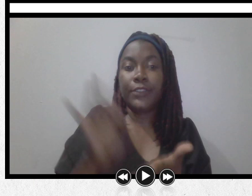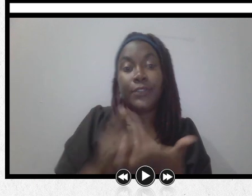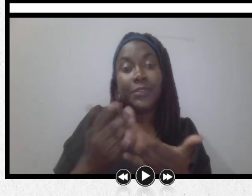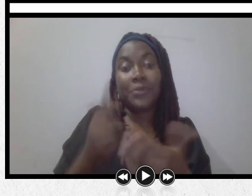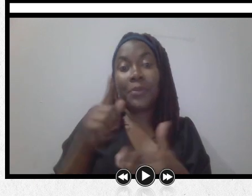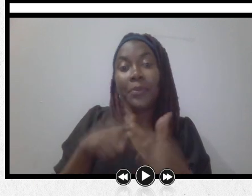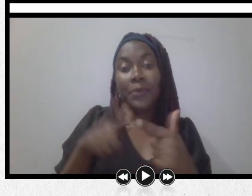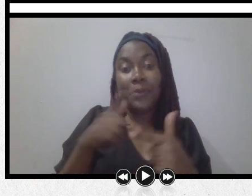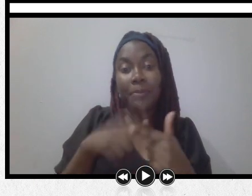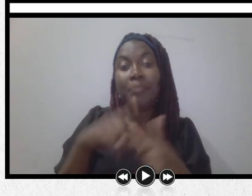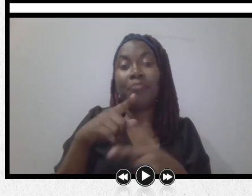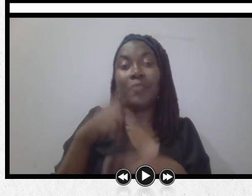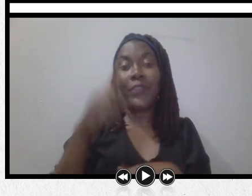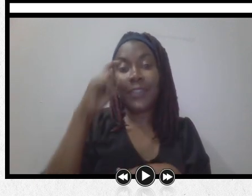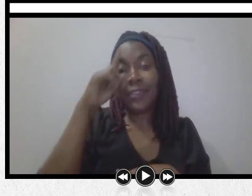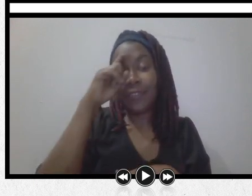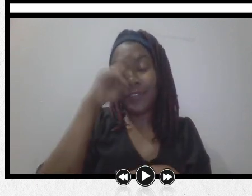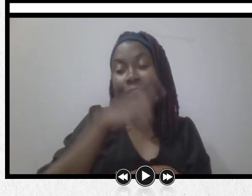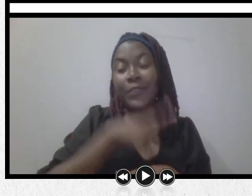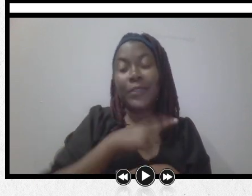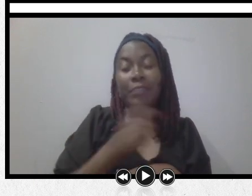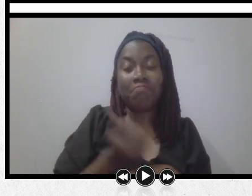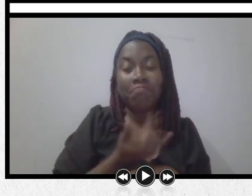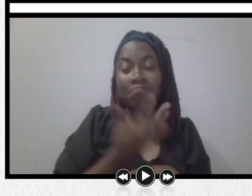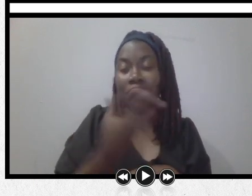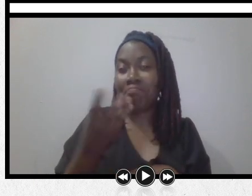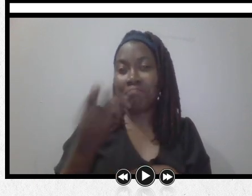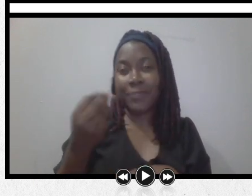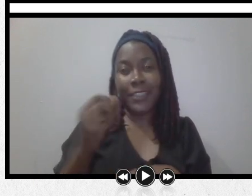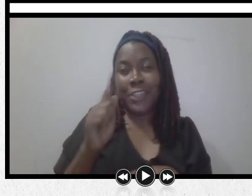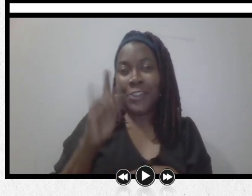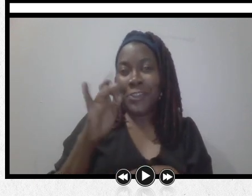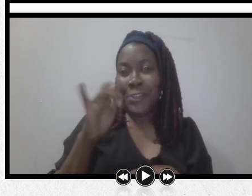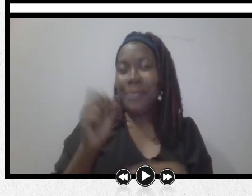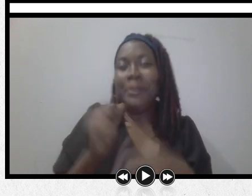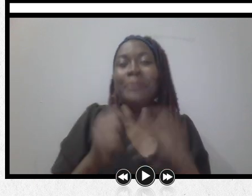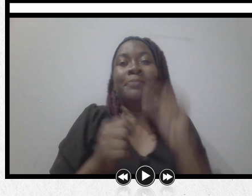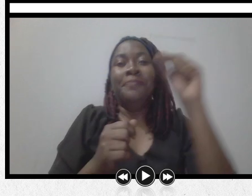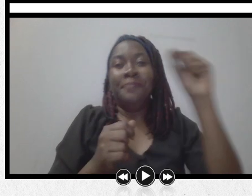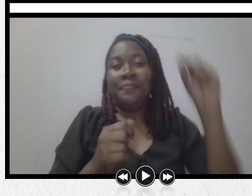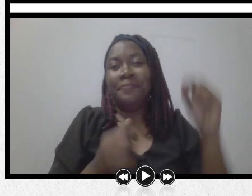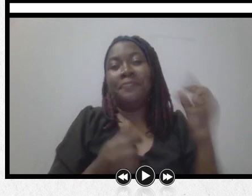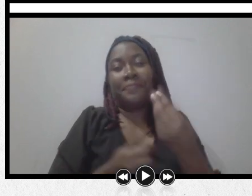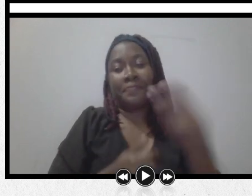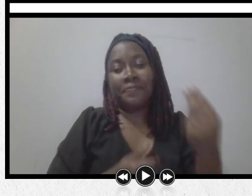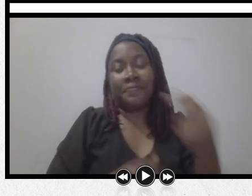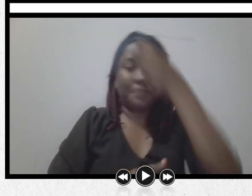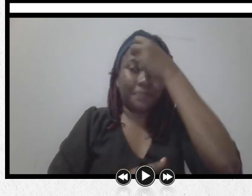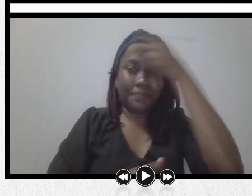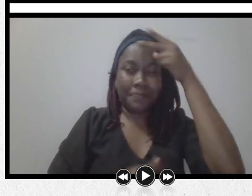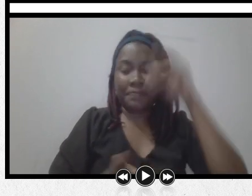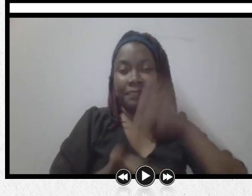um problema ainda, um desafio. Temos um grande número de agências reguladoras, mas ainda temos muitos municípios sem regulação, e esse número beira